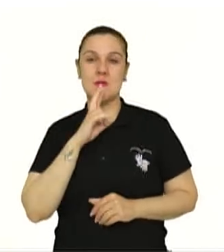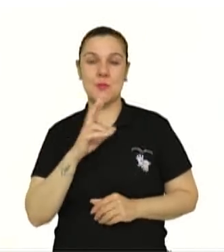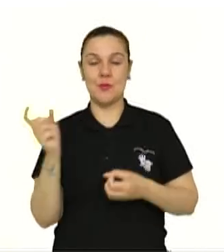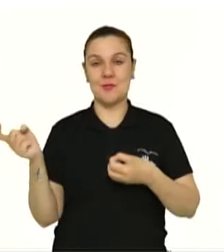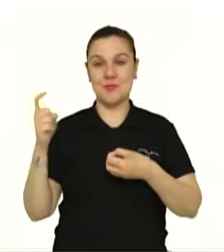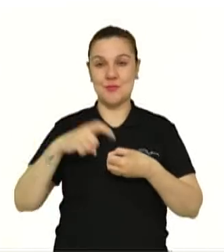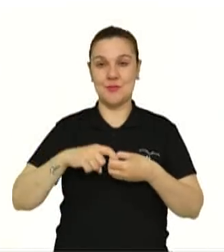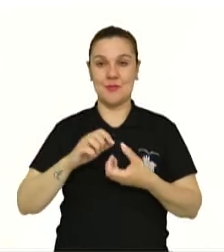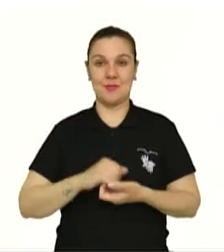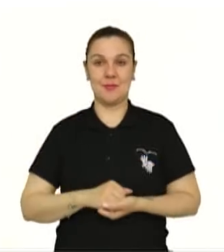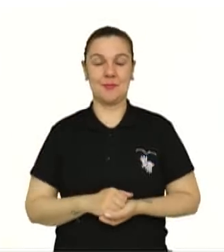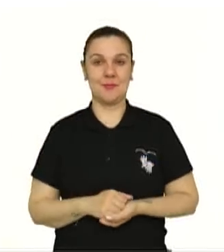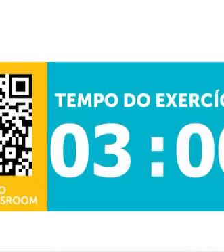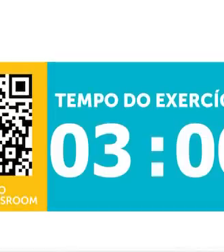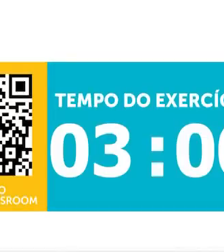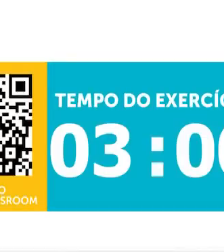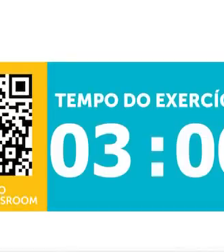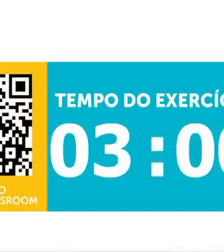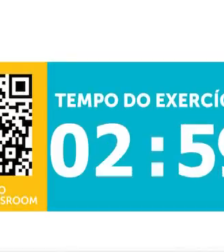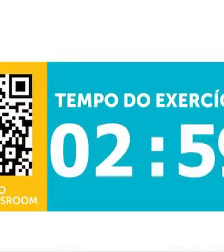já retornamos.